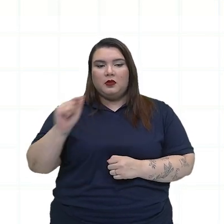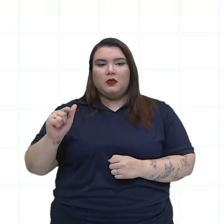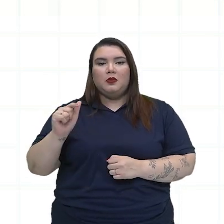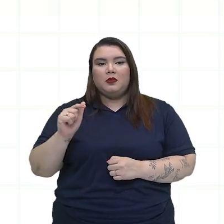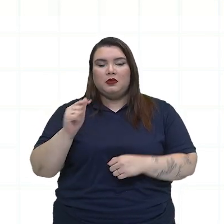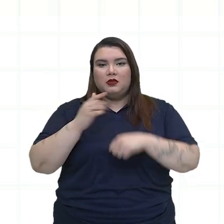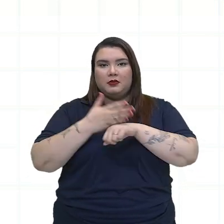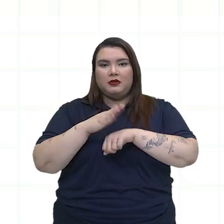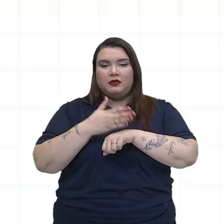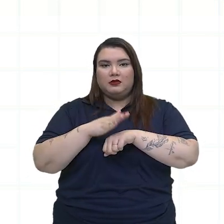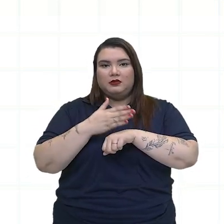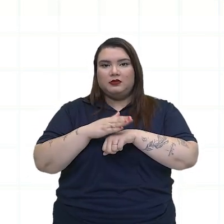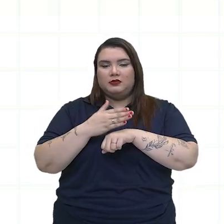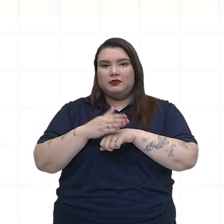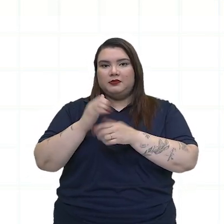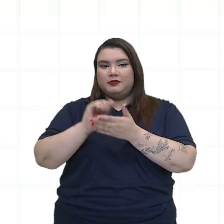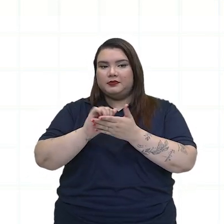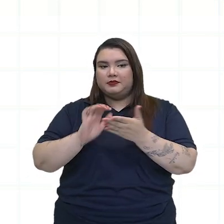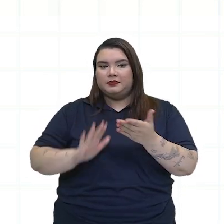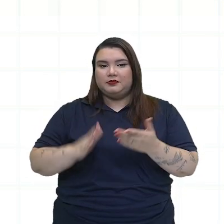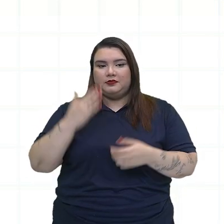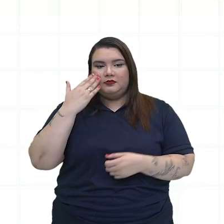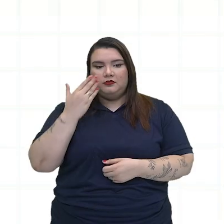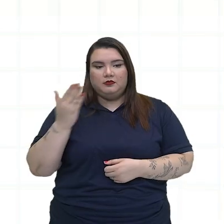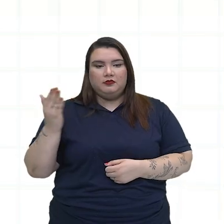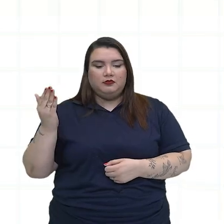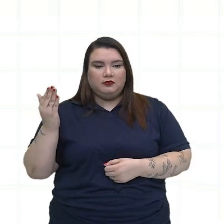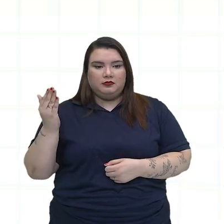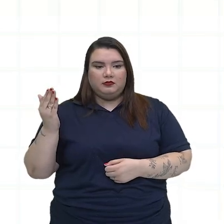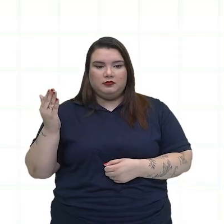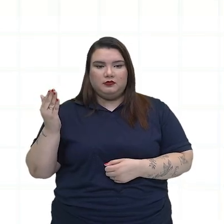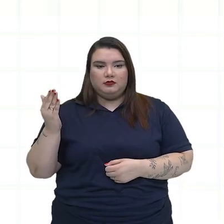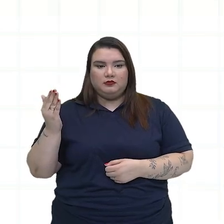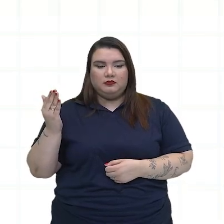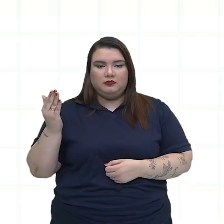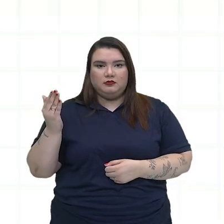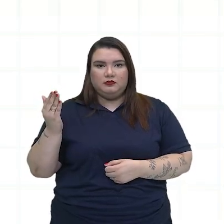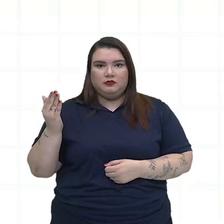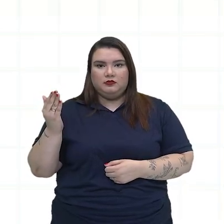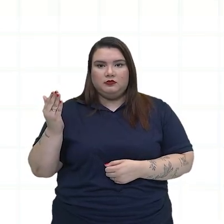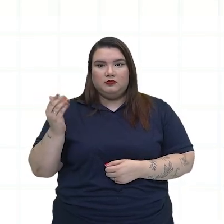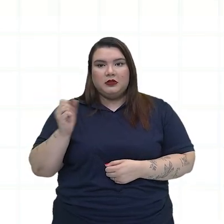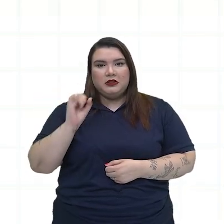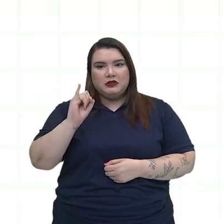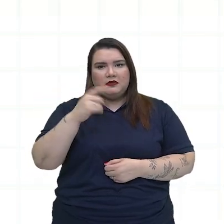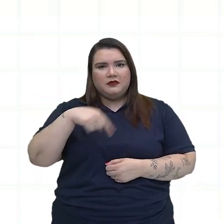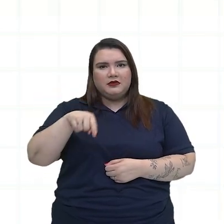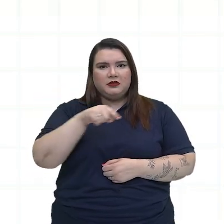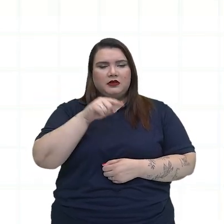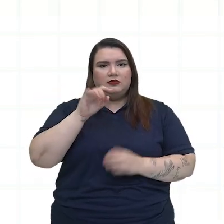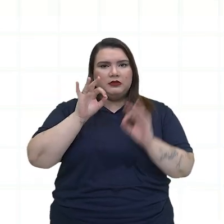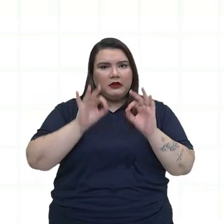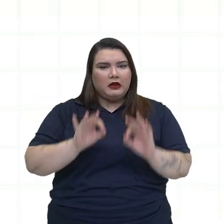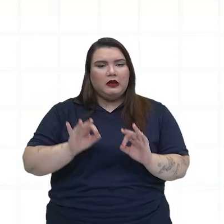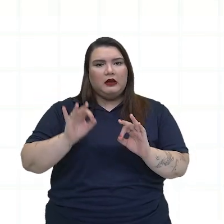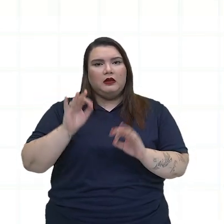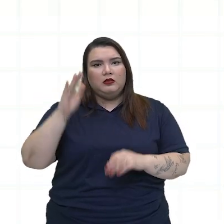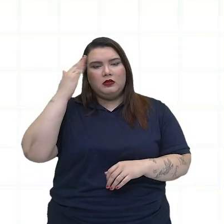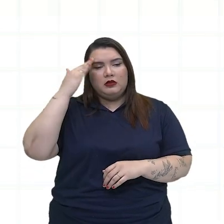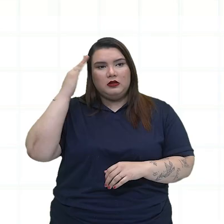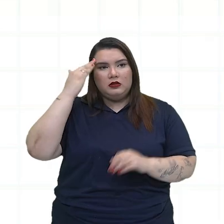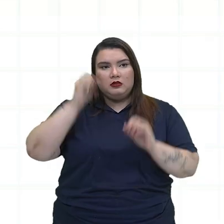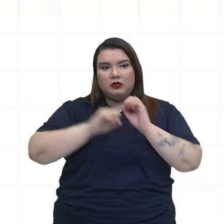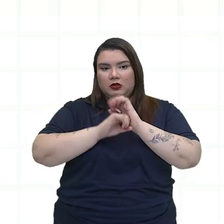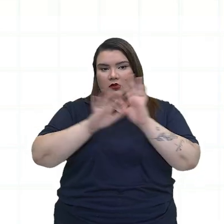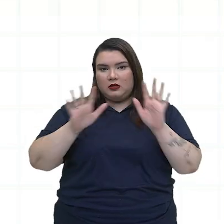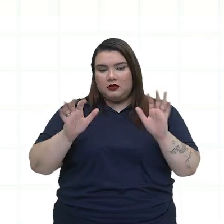exercício aqui para a gente praticar. Vamos fazendo aí comigo. Vão verificando se vocês realmente entenderam. Vão